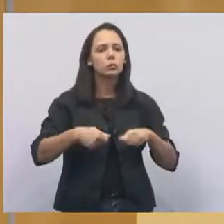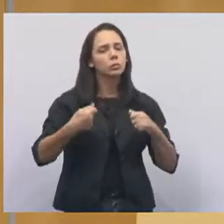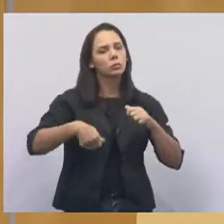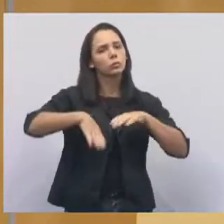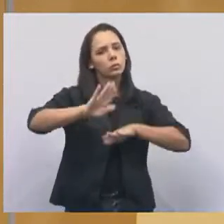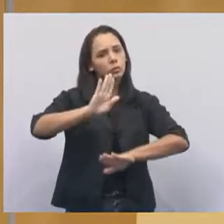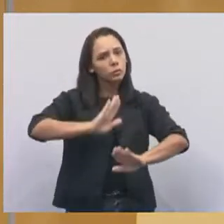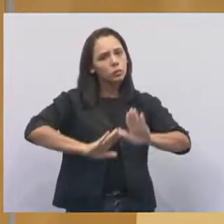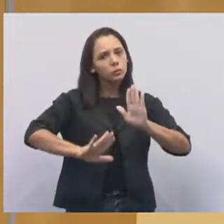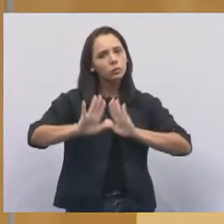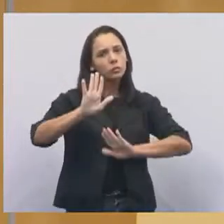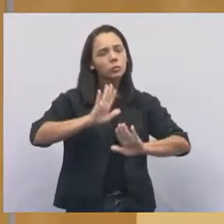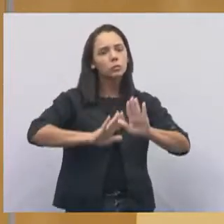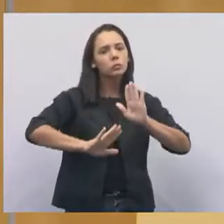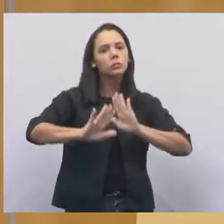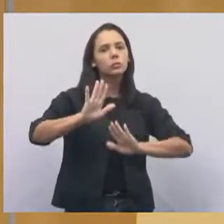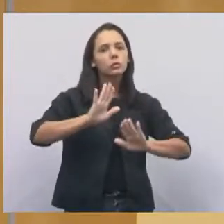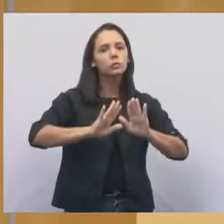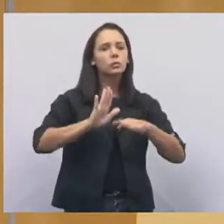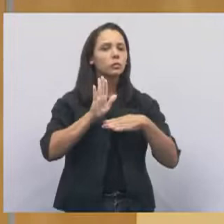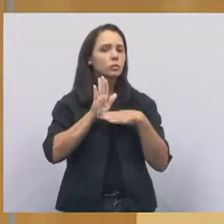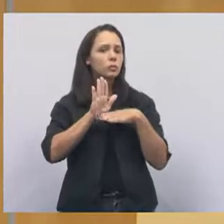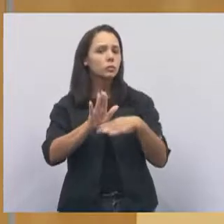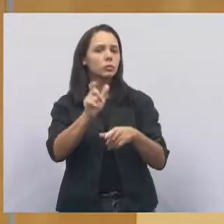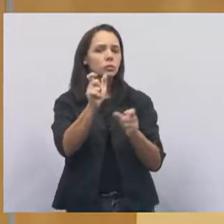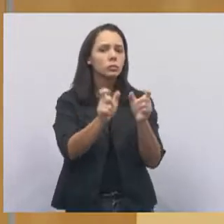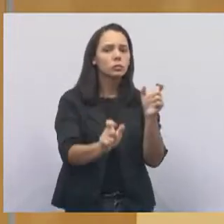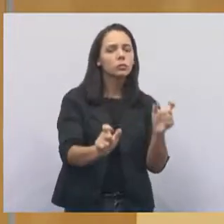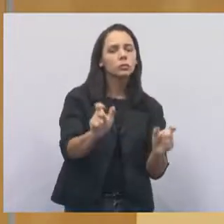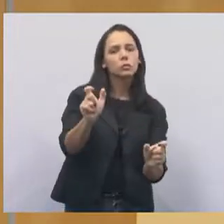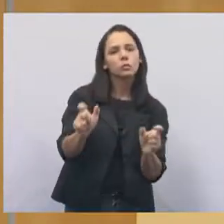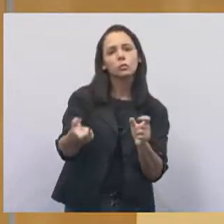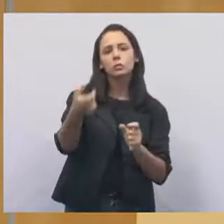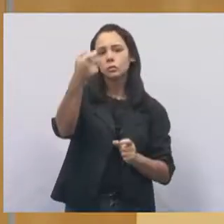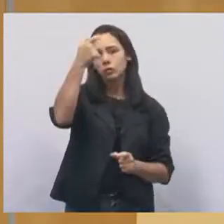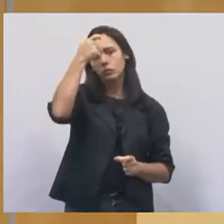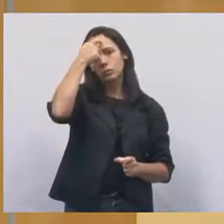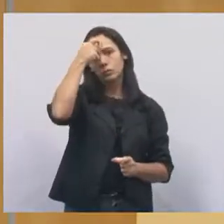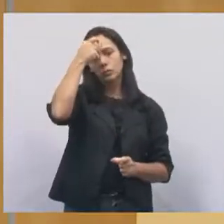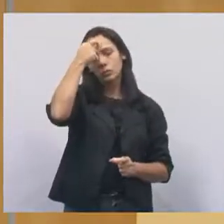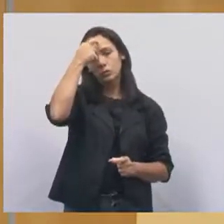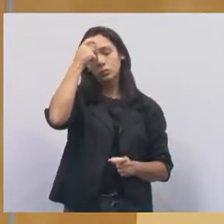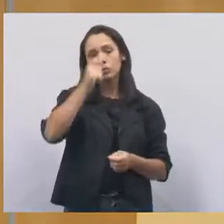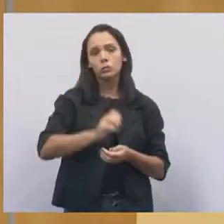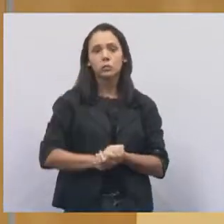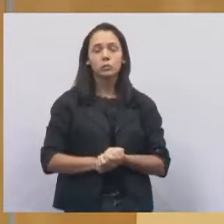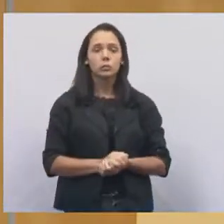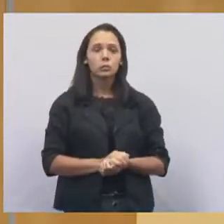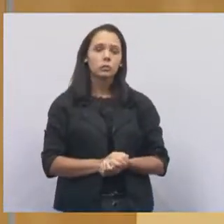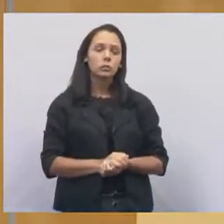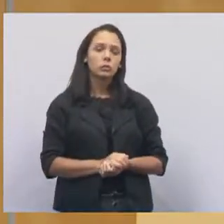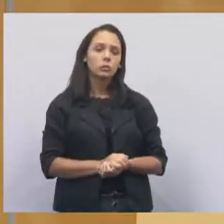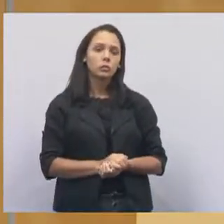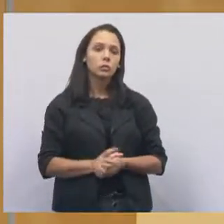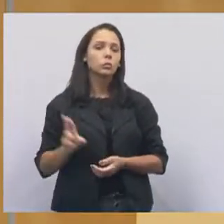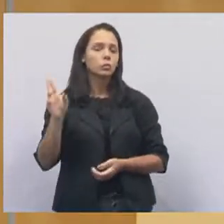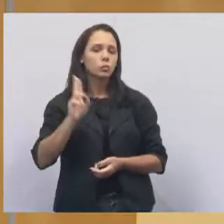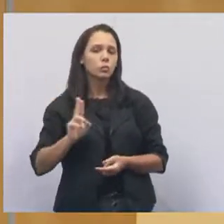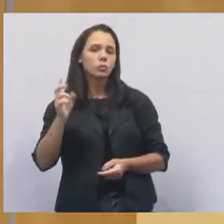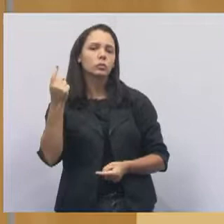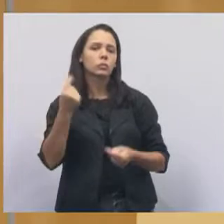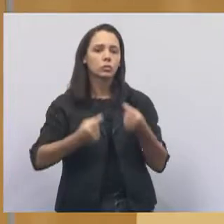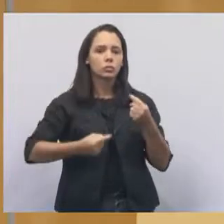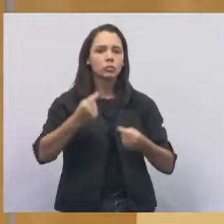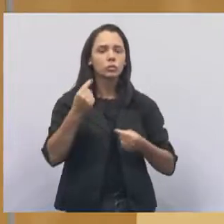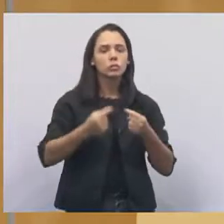cuidado é conscientizar as pessoas para que elas fazer políticas para que a gente conscientiza as